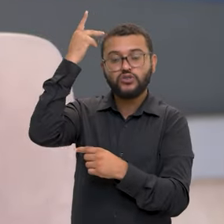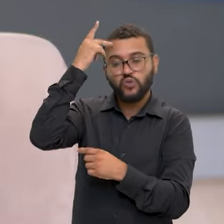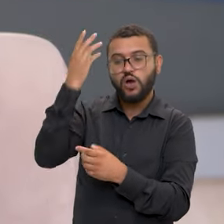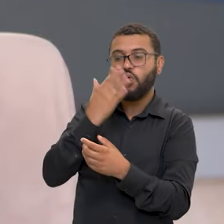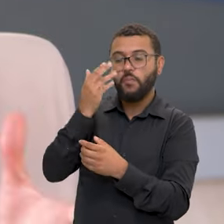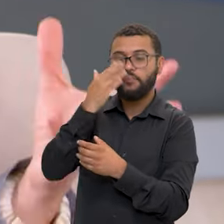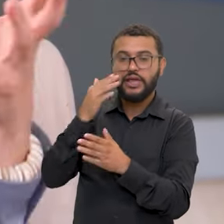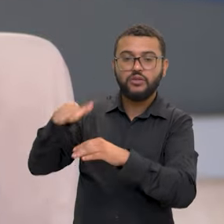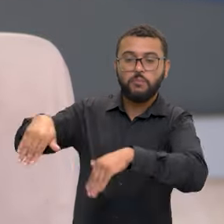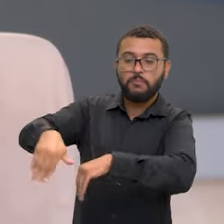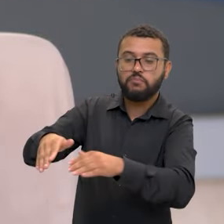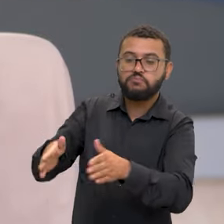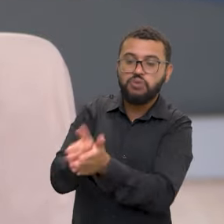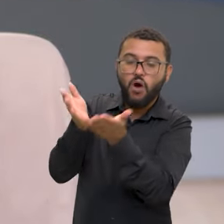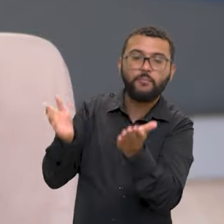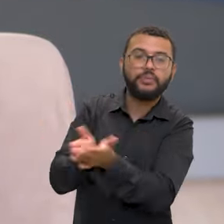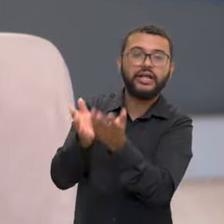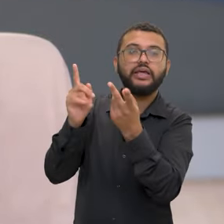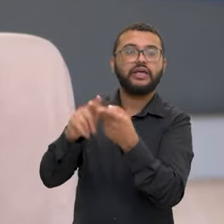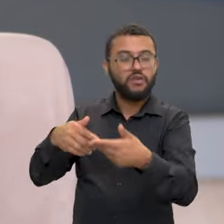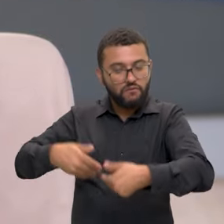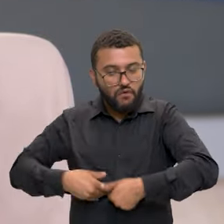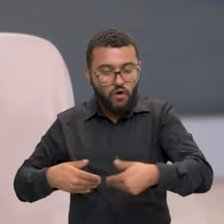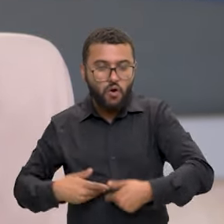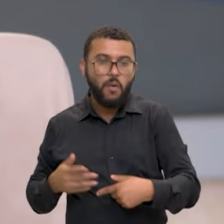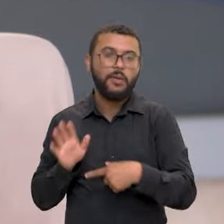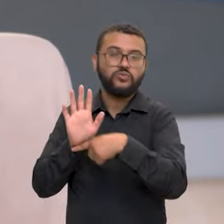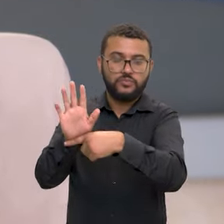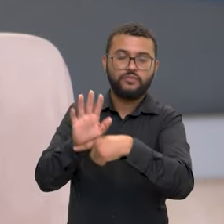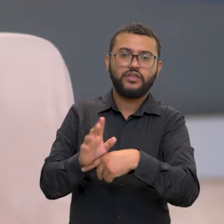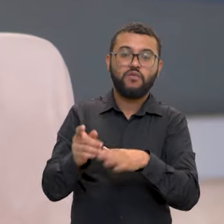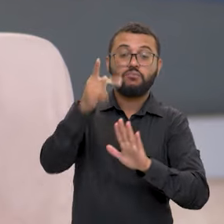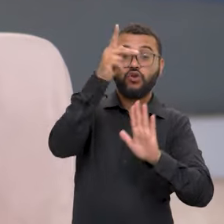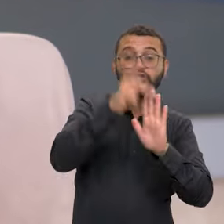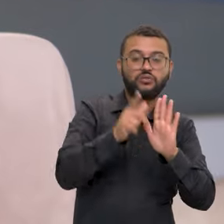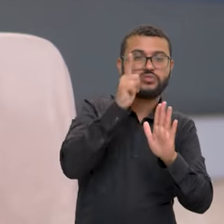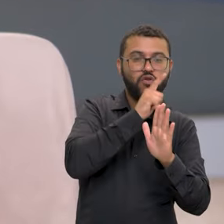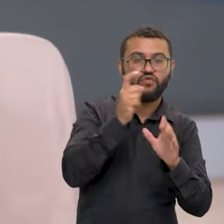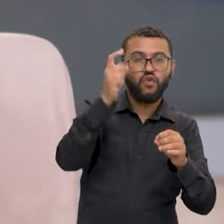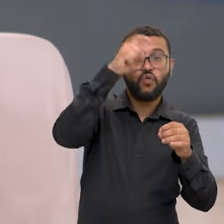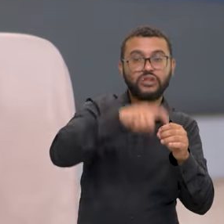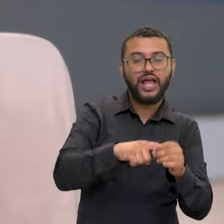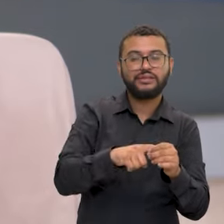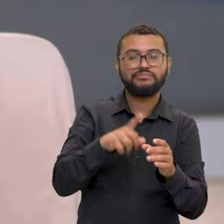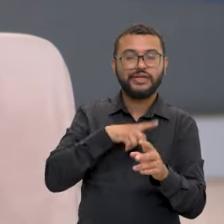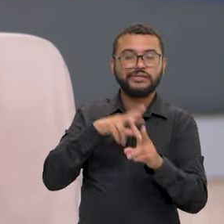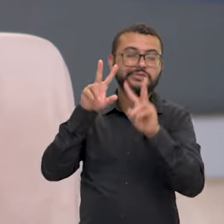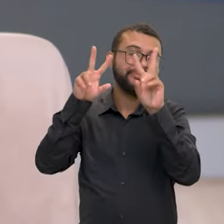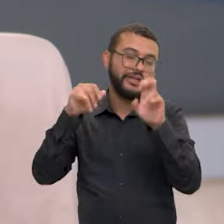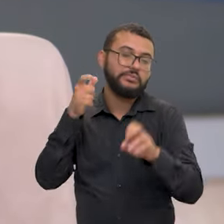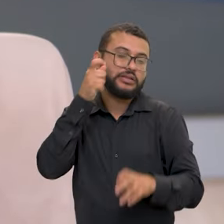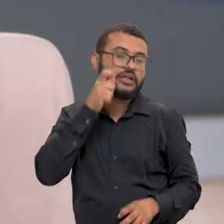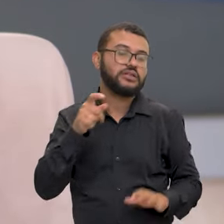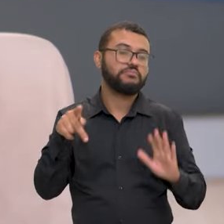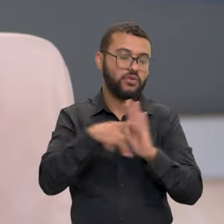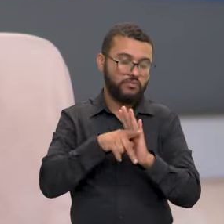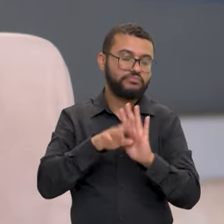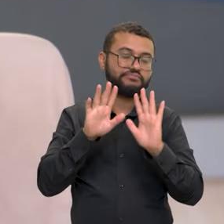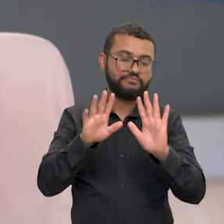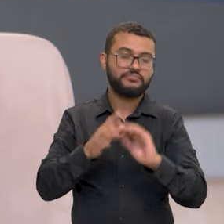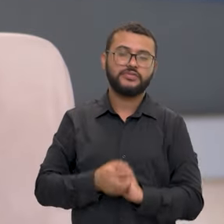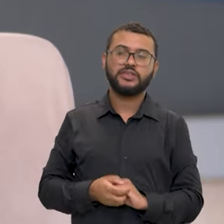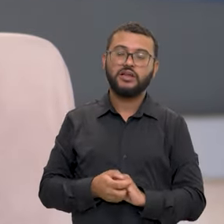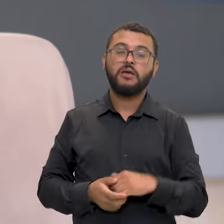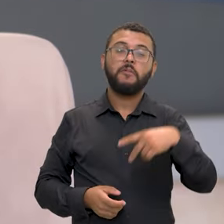situação de fome. Com a retomada desse programa, a gente já consegue endereçar um tema muito importante. Mas não foi só isso. O PNAE, o Programa Nacional de